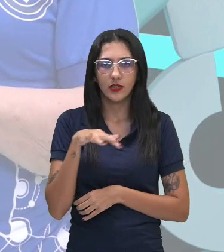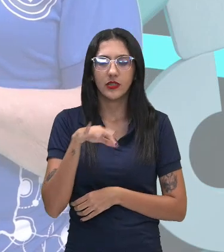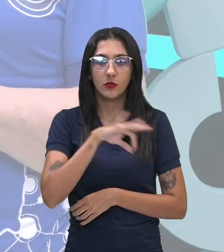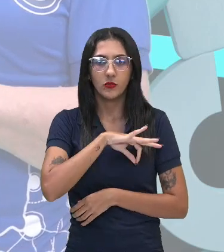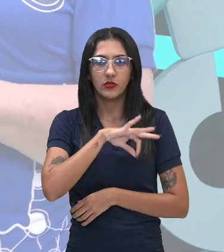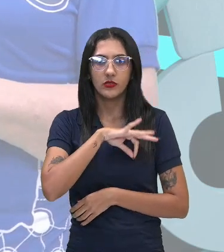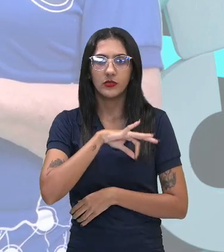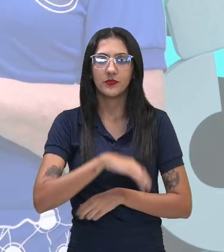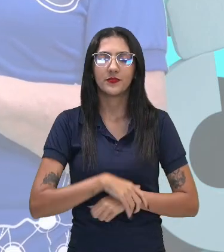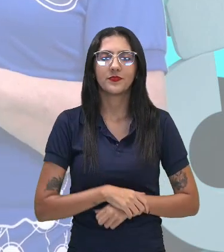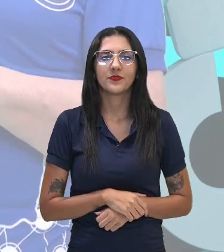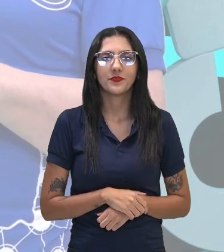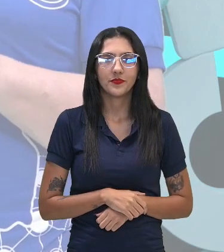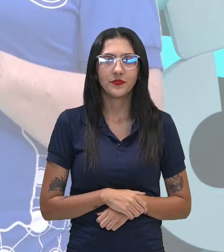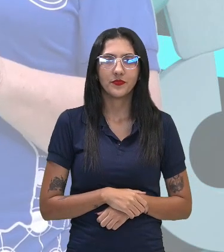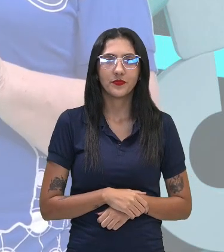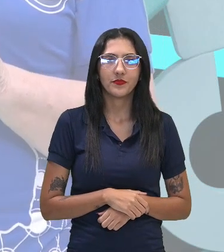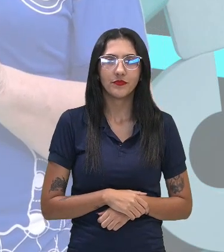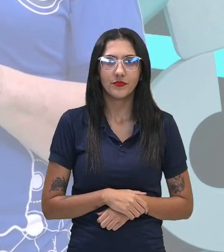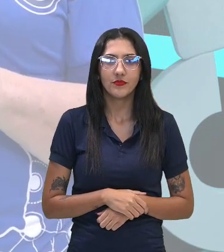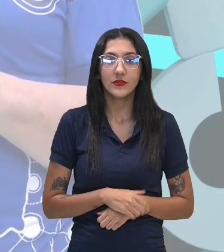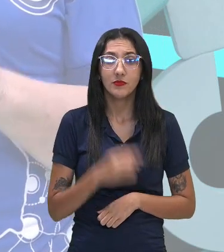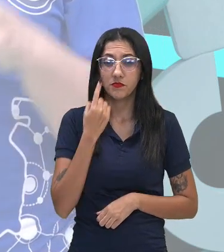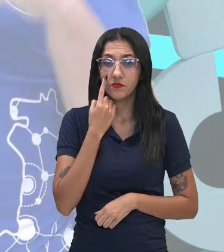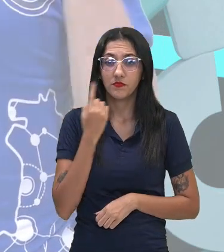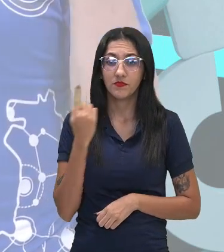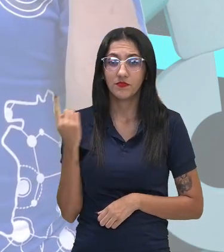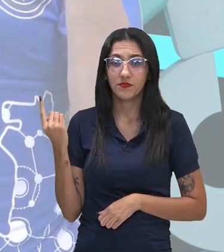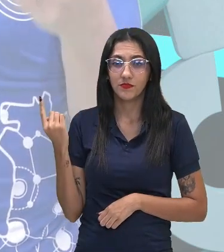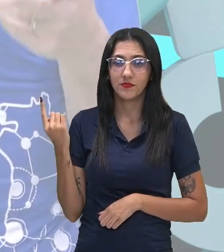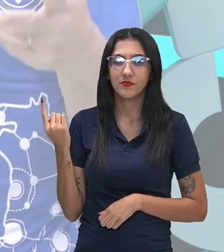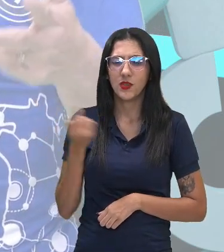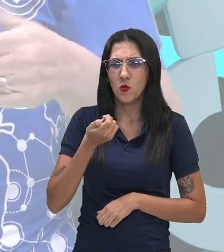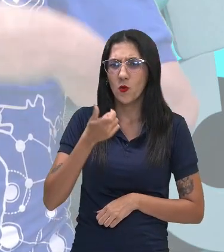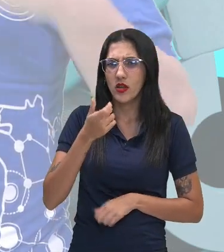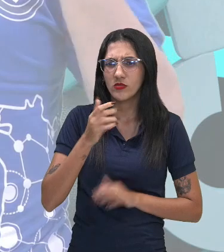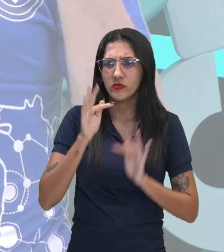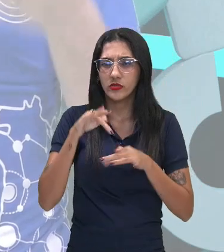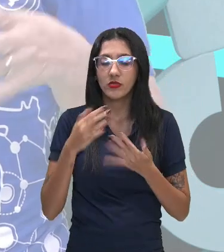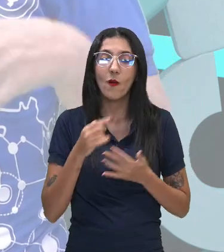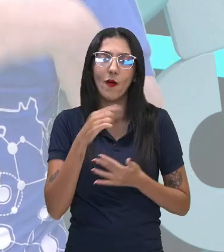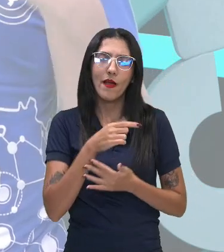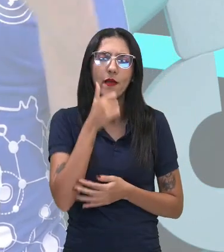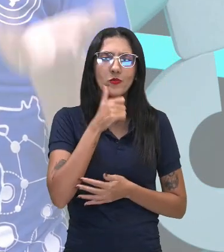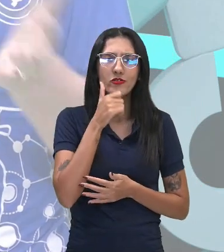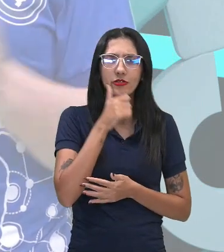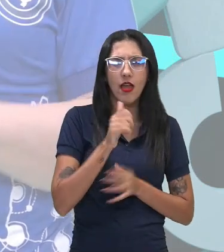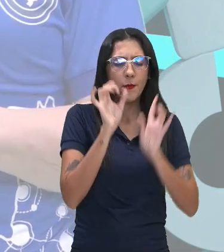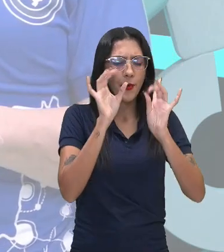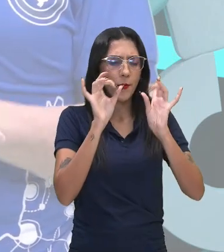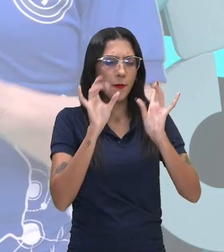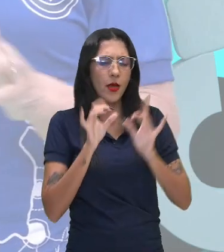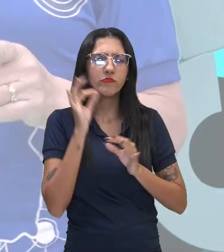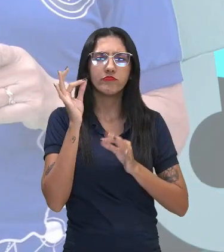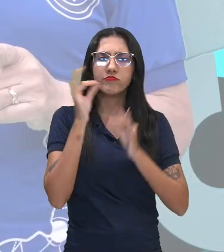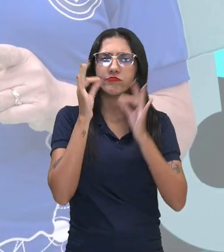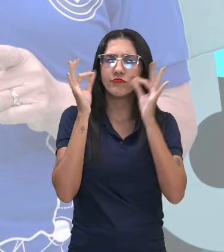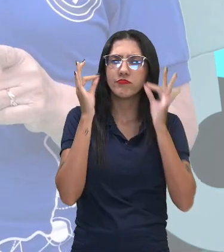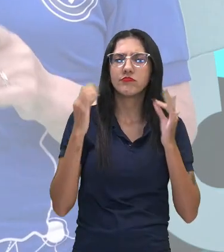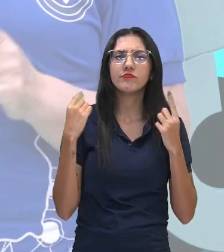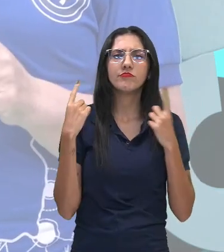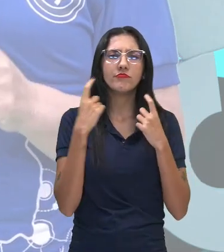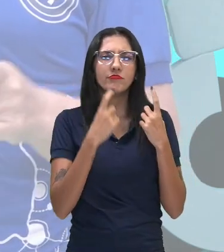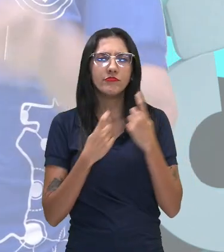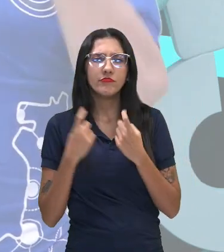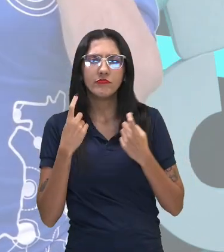DP, né? E continuando, lá no final ela gosta de perfume, batom, música clássica,